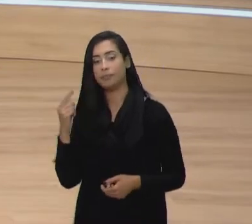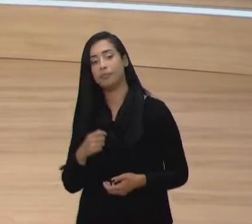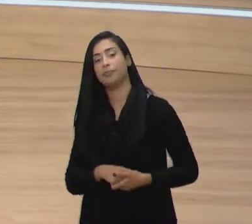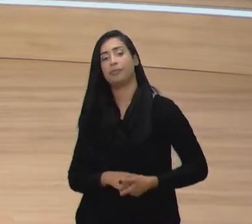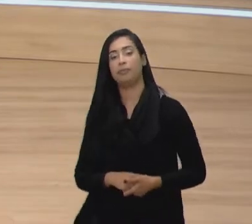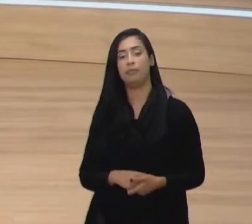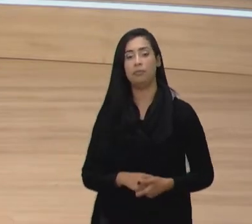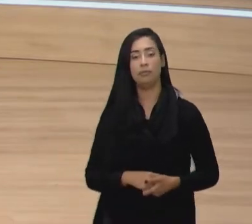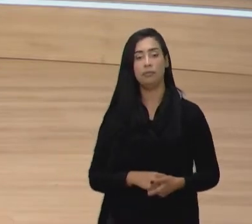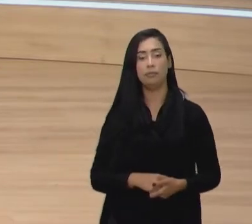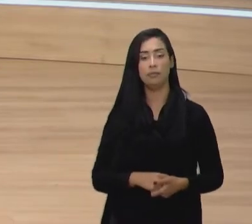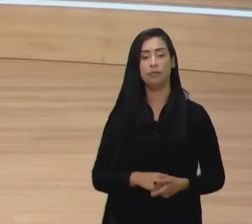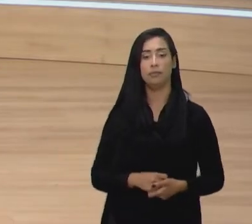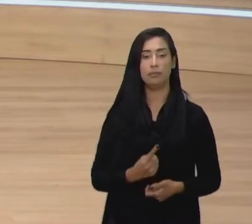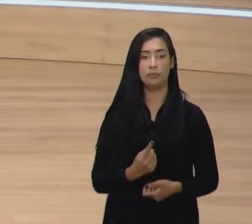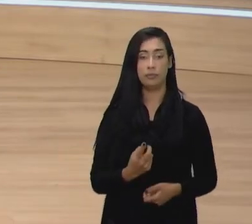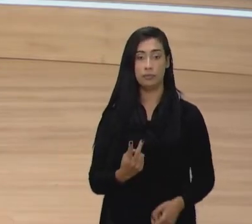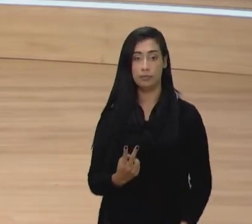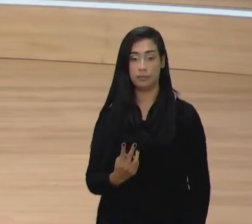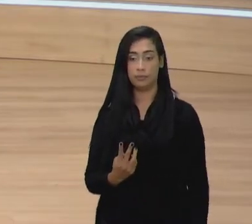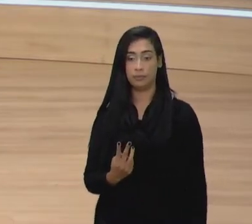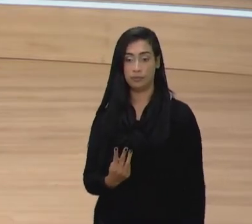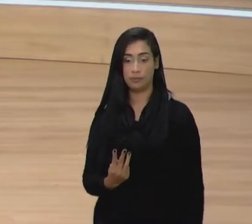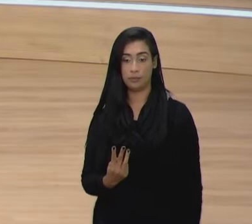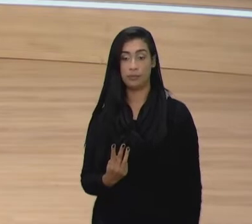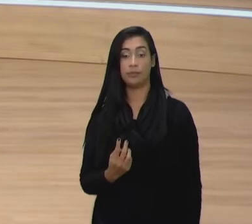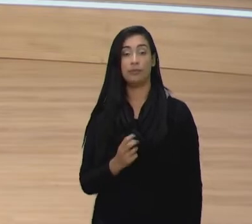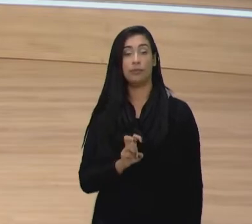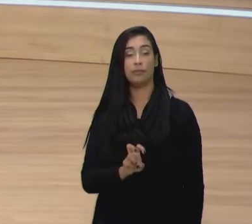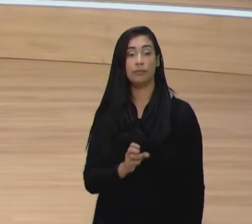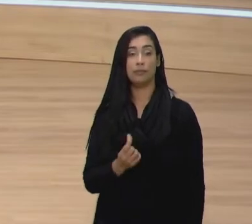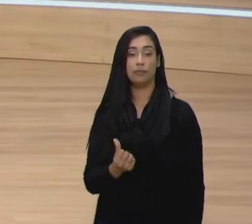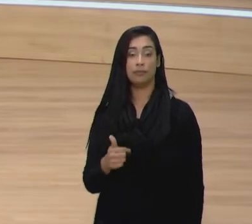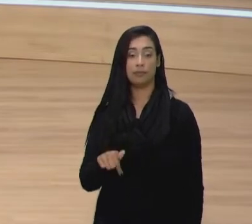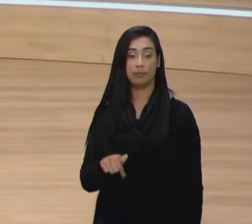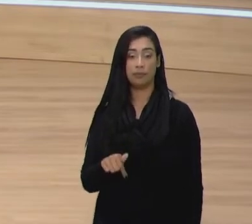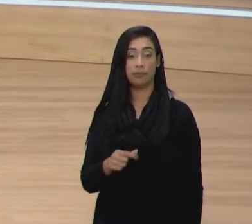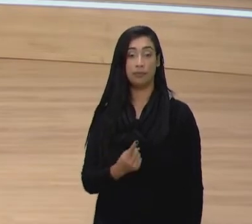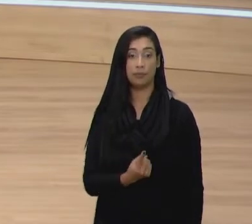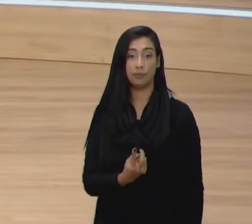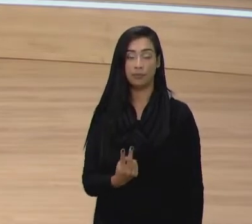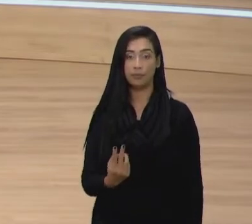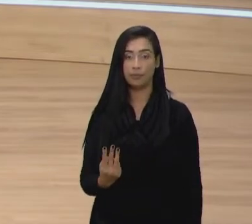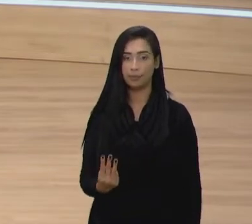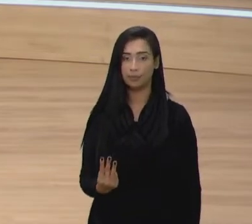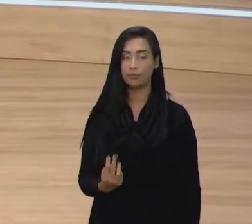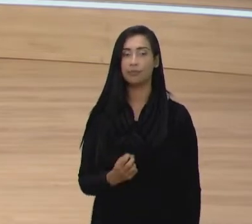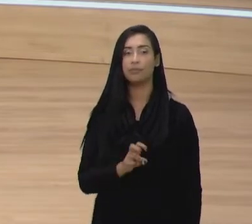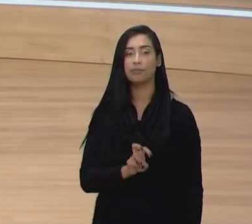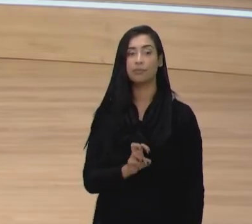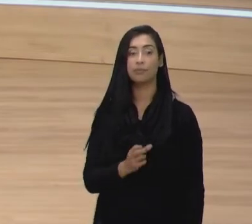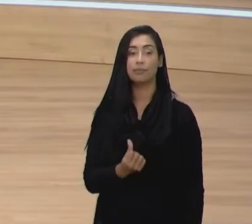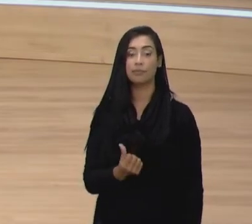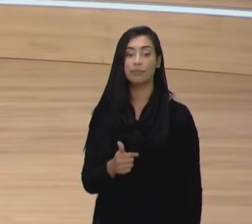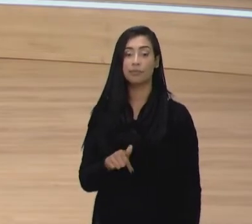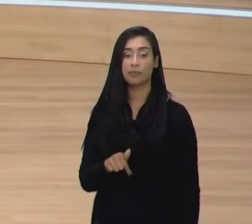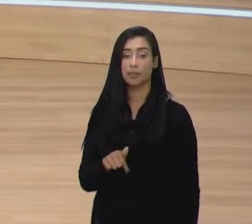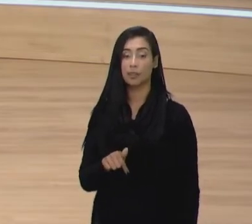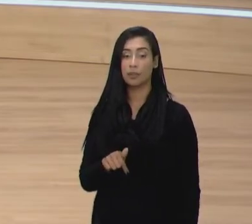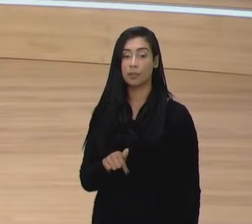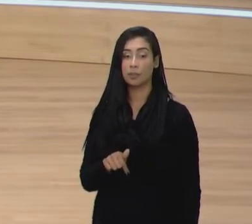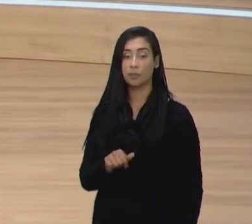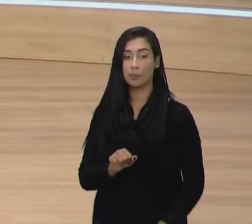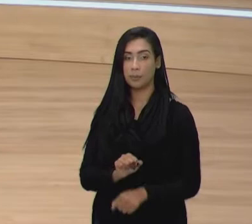nossa. Então, foi. 1, 2, 3, 5, 6, 7. 1, 2, 3 e